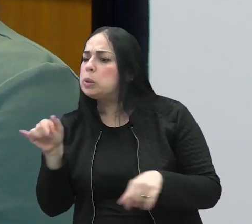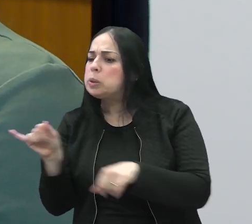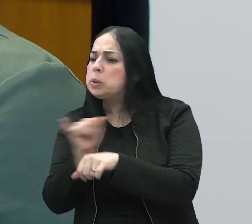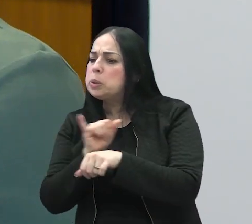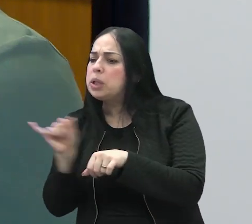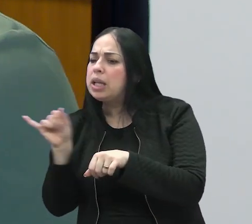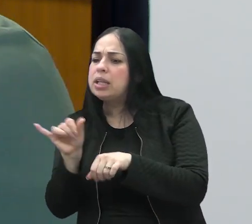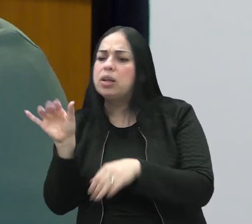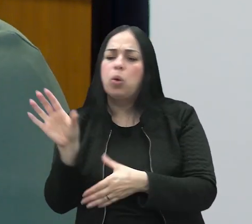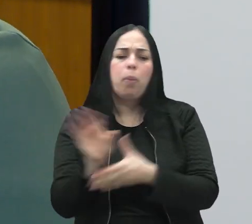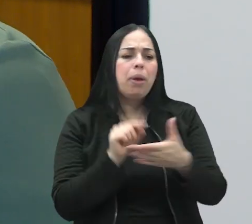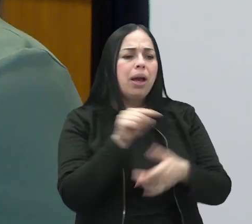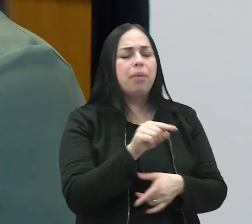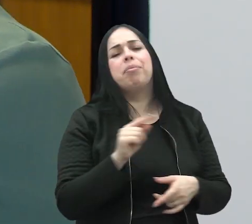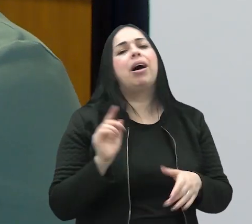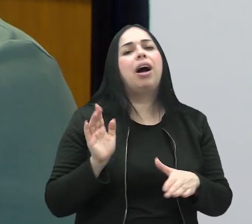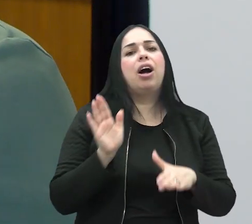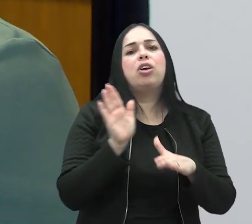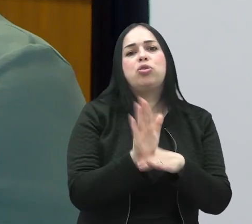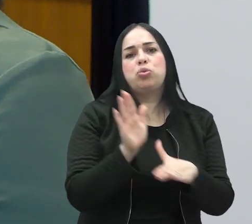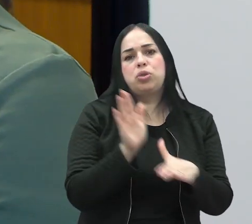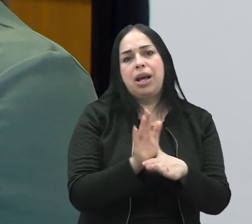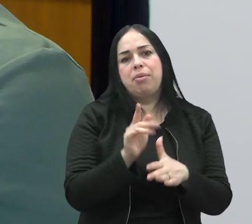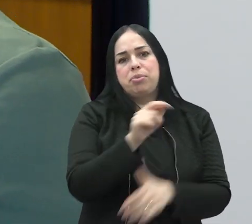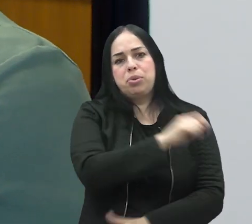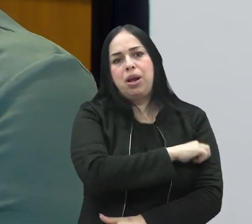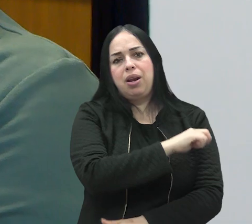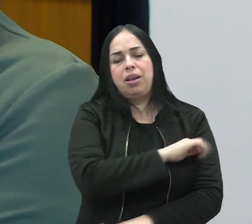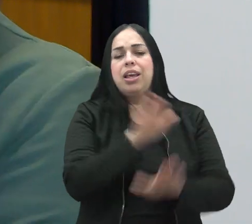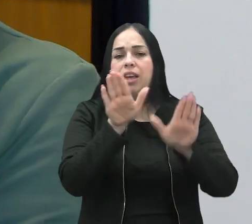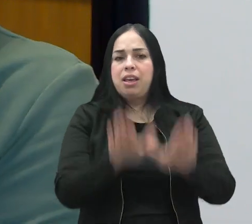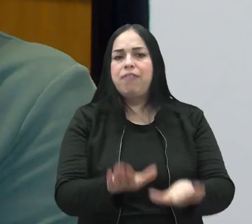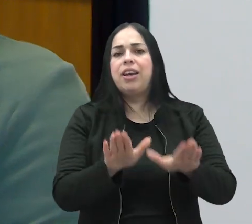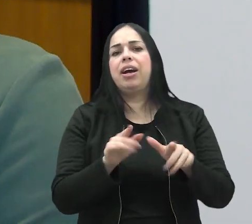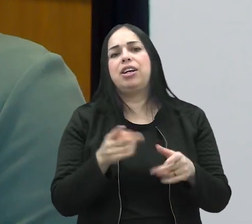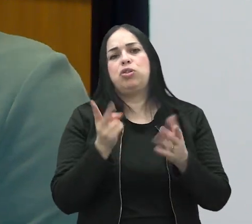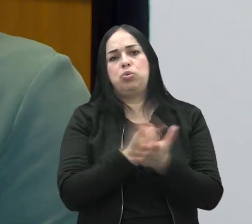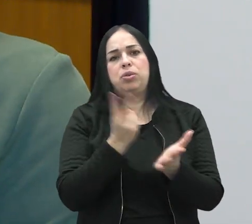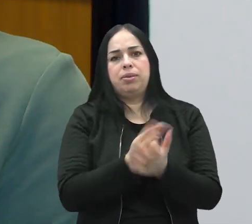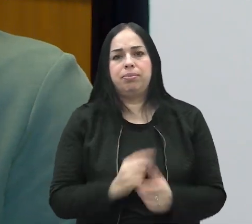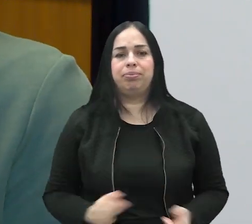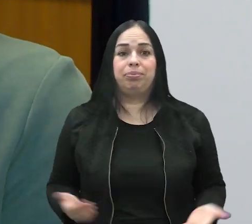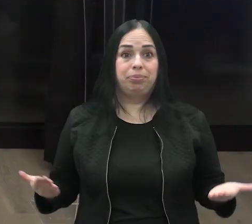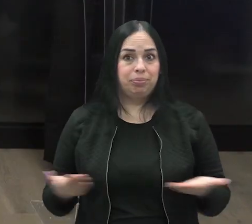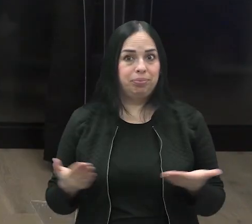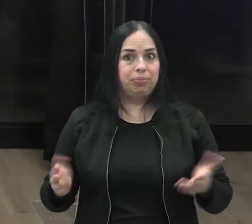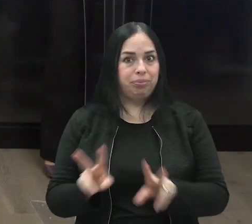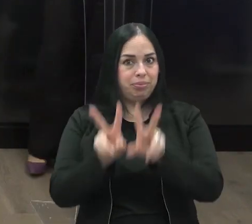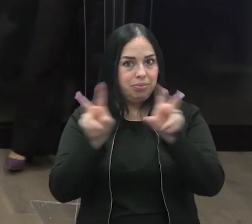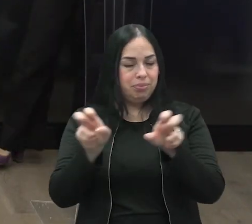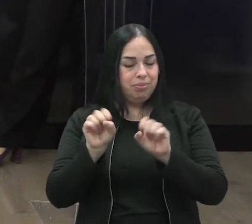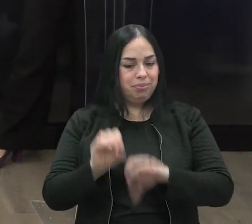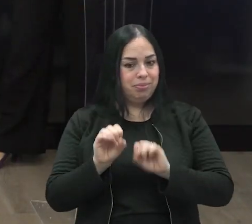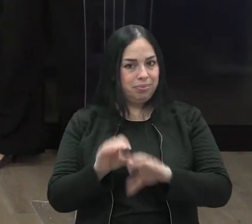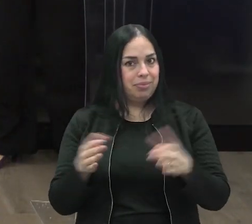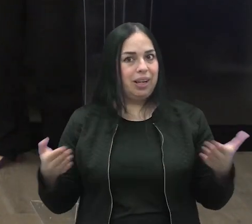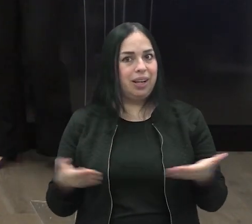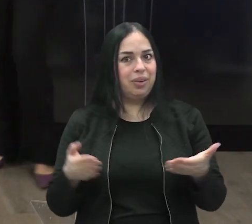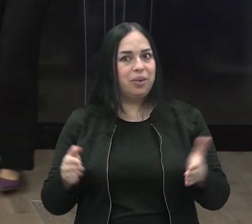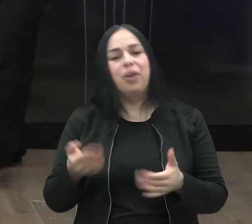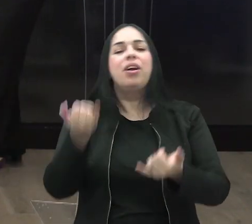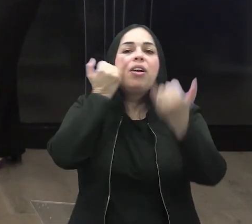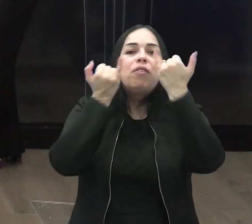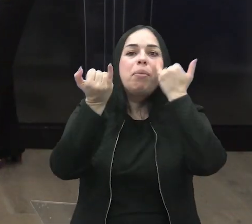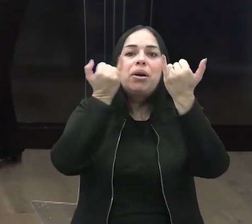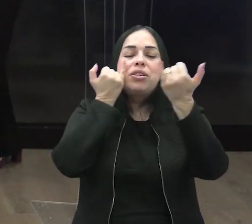esses adolescentes tenham alguma renda, tenham algum auxílio, tenham algum benefício para que eles fiquem na escola. Vamos seguir na pauta